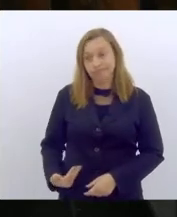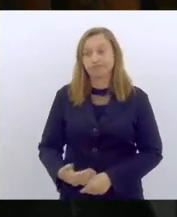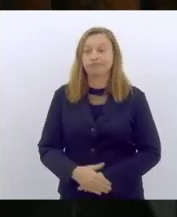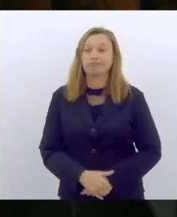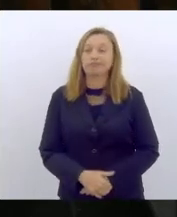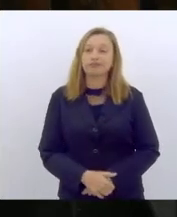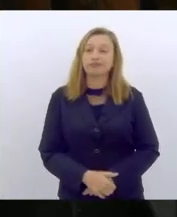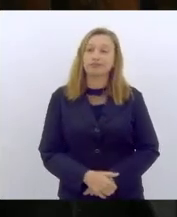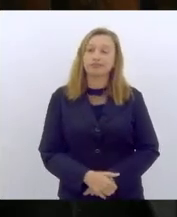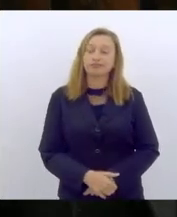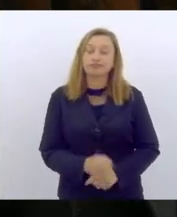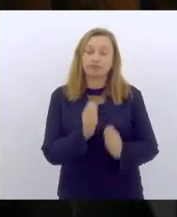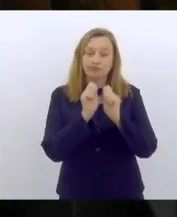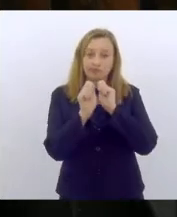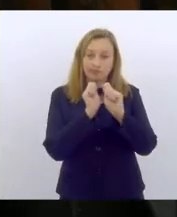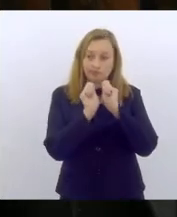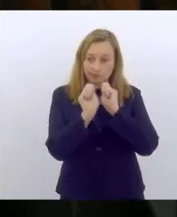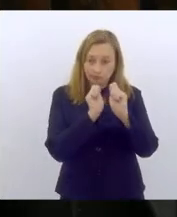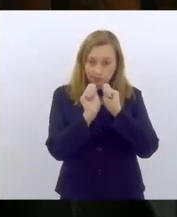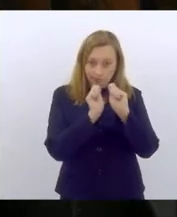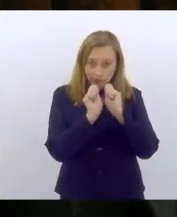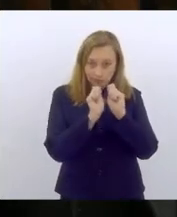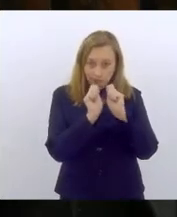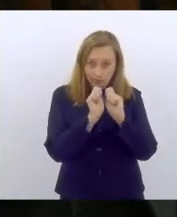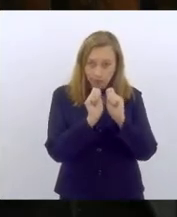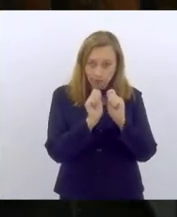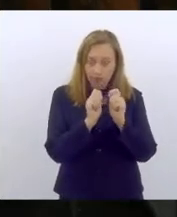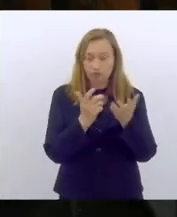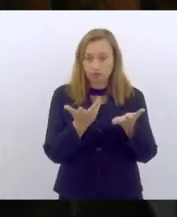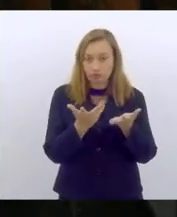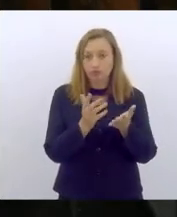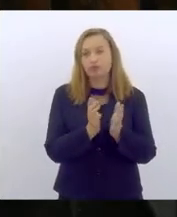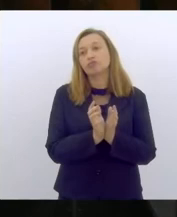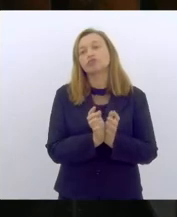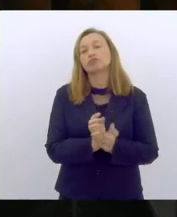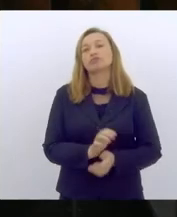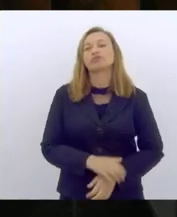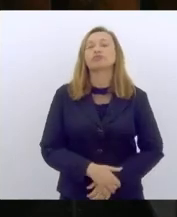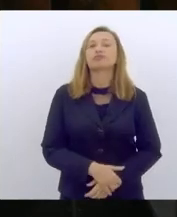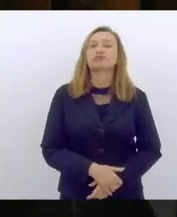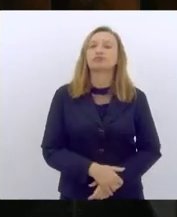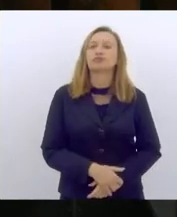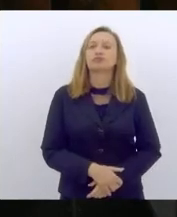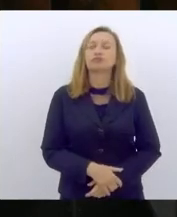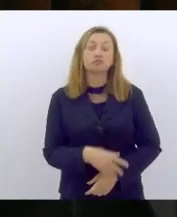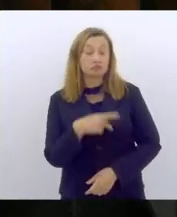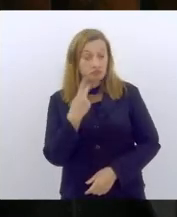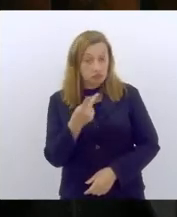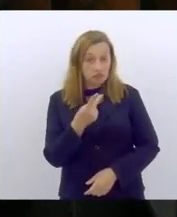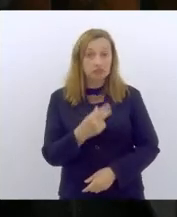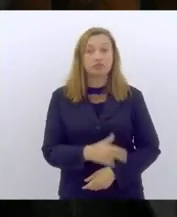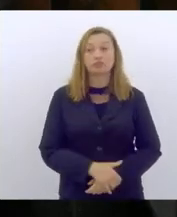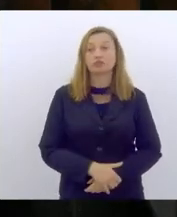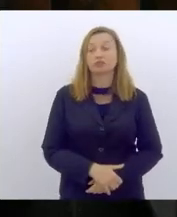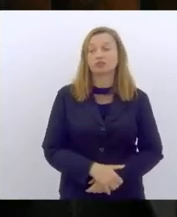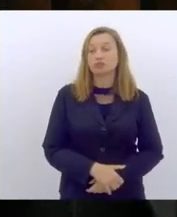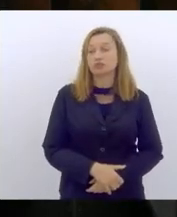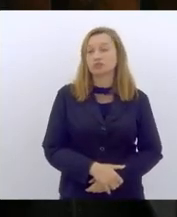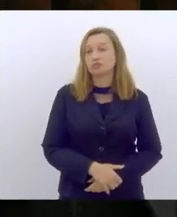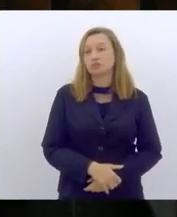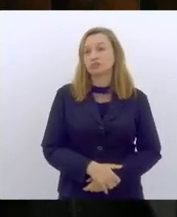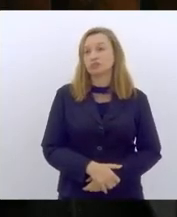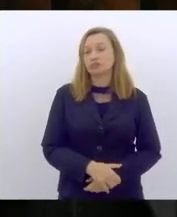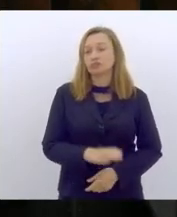e entrevista dessas sabatinas de candidatos afirma que ele quis